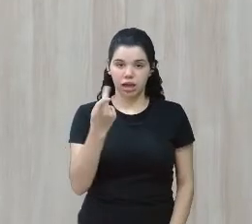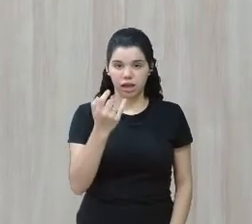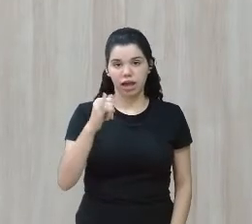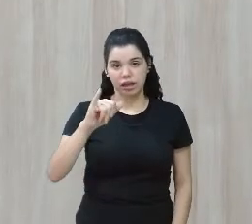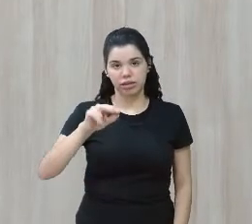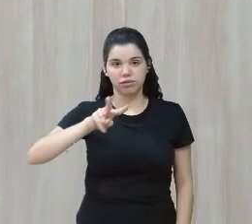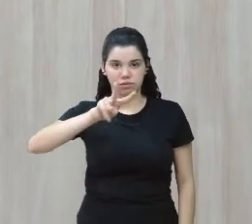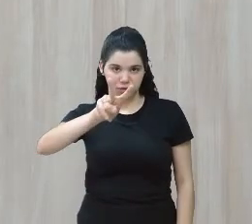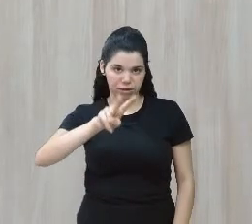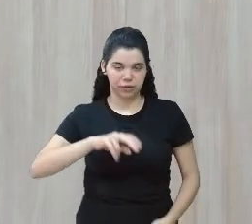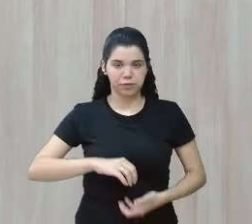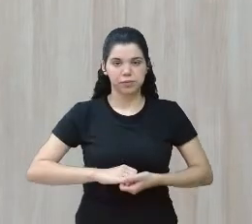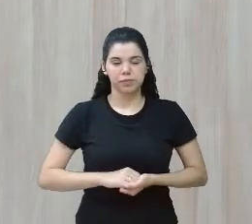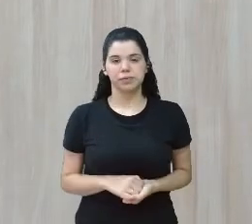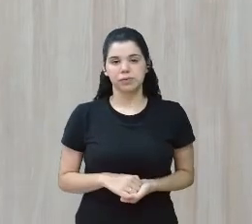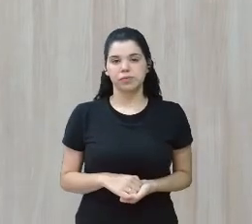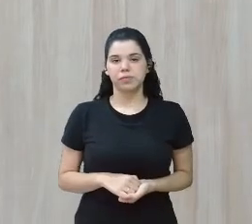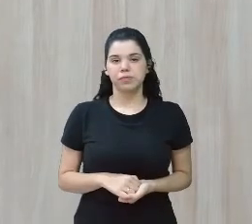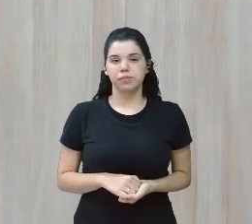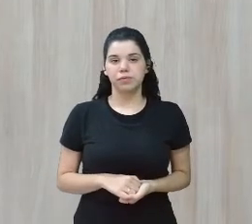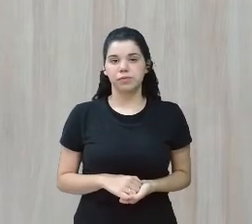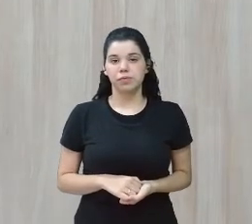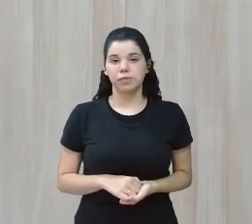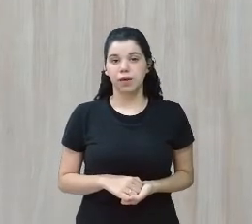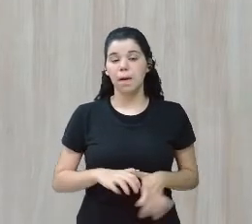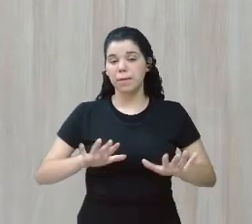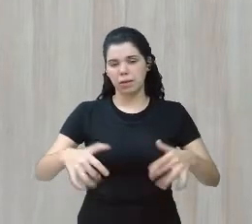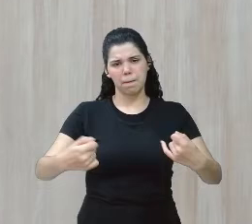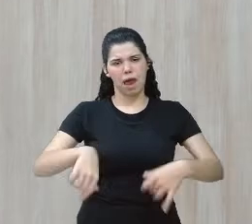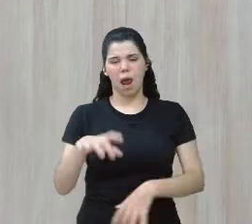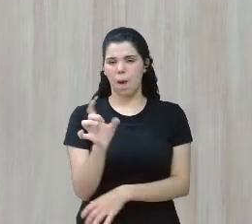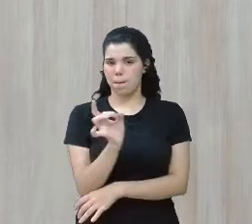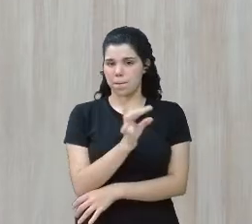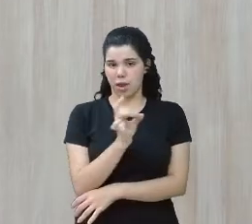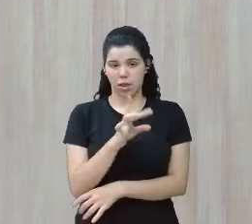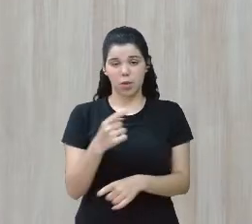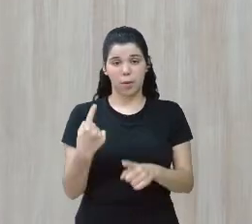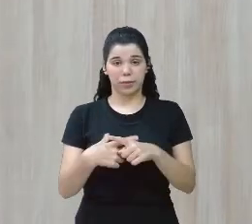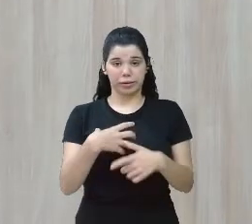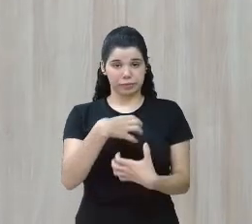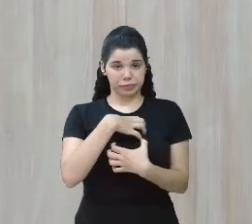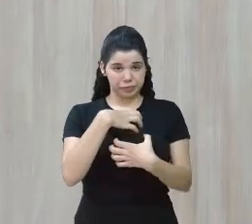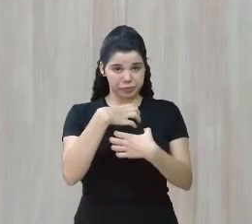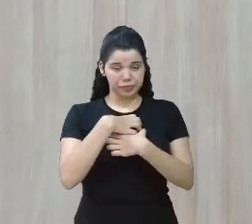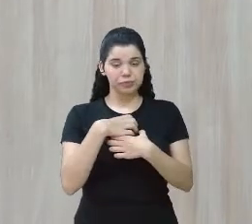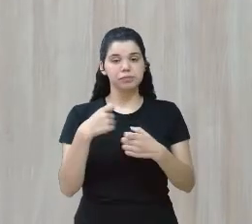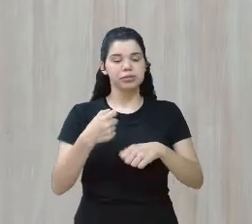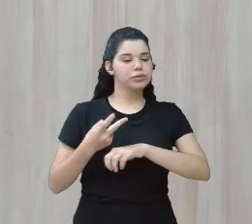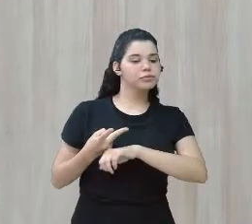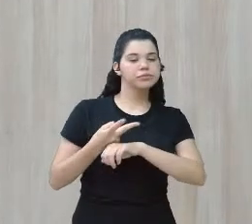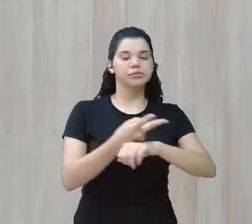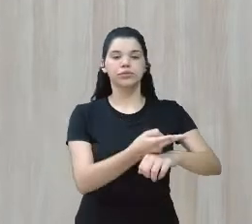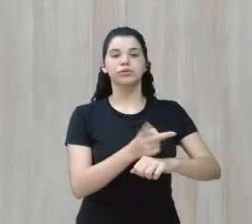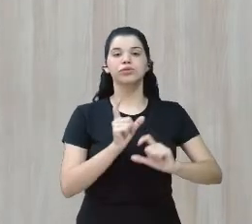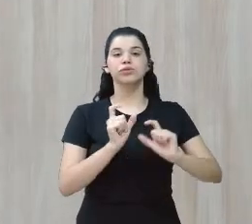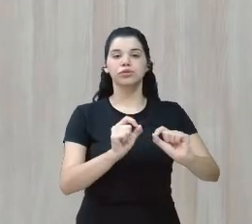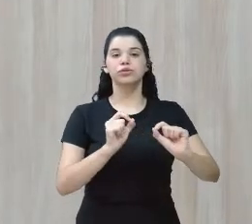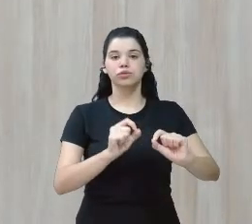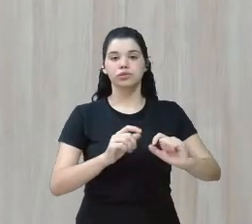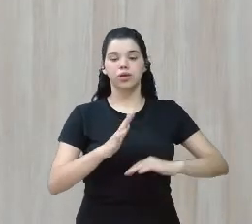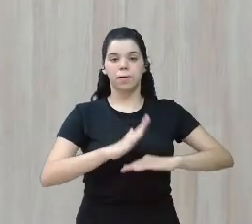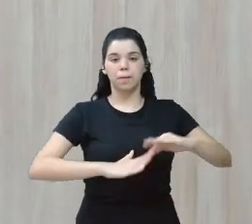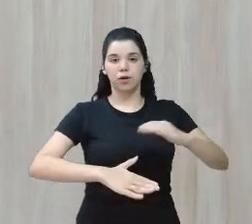a pessoa é portadora. Mas aí é não ter medo. Qualquer sintoma, nós devemos procurar realmente a